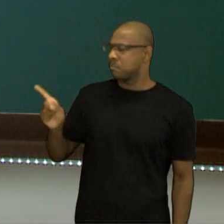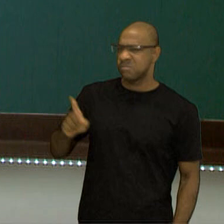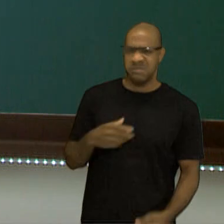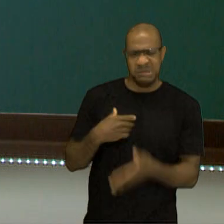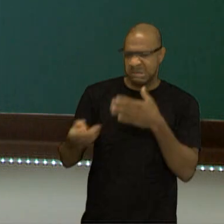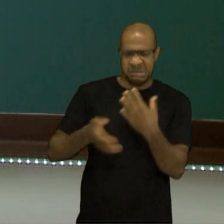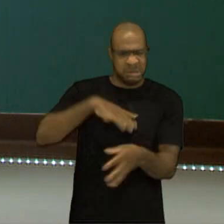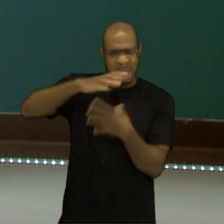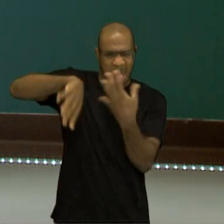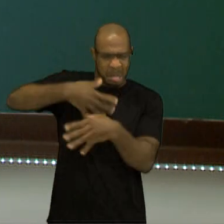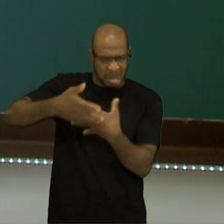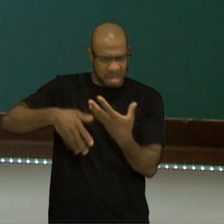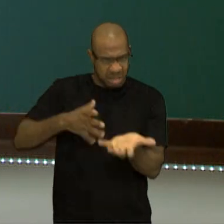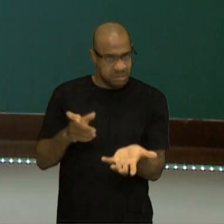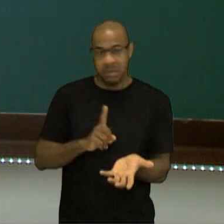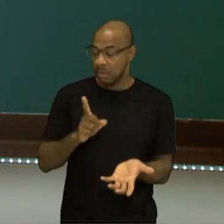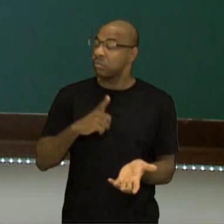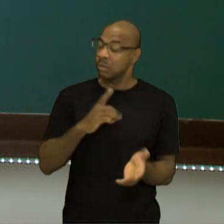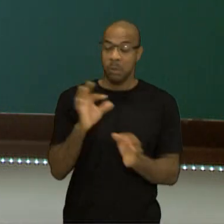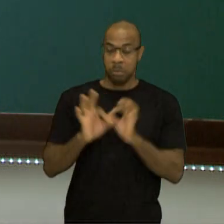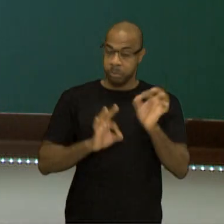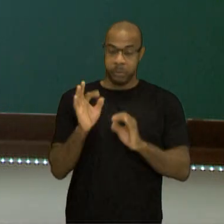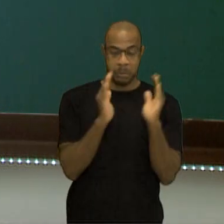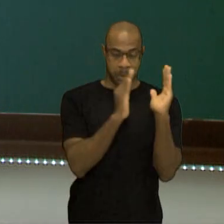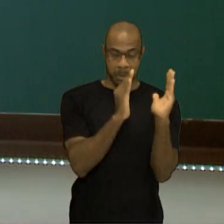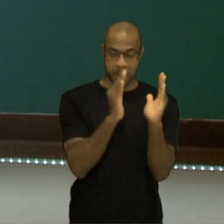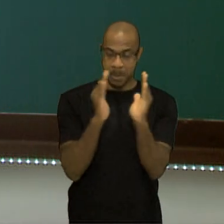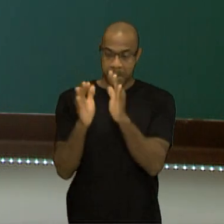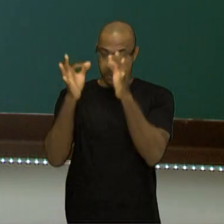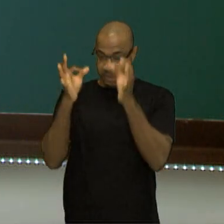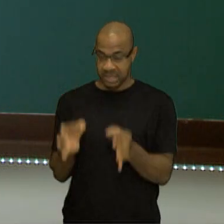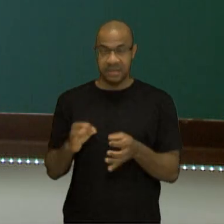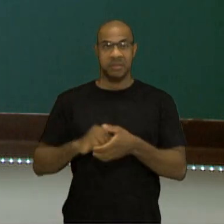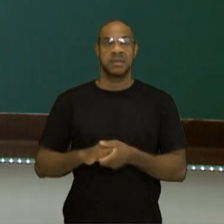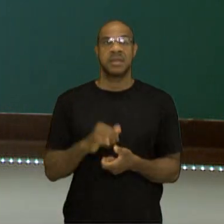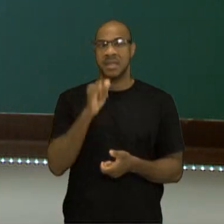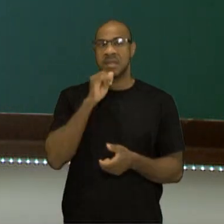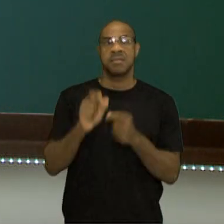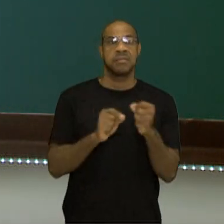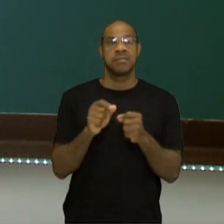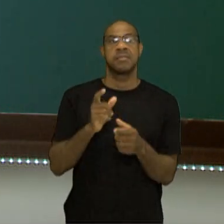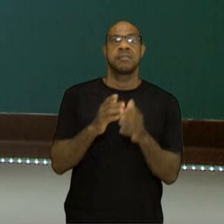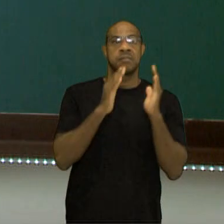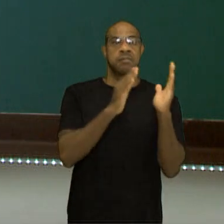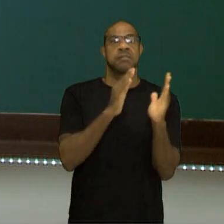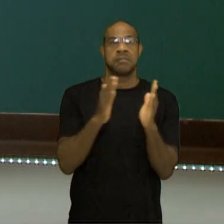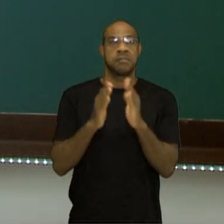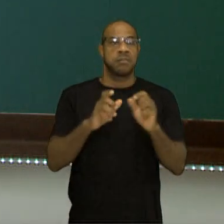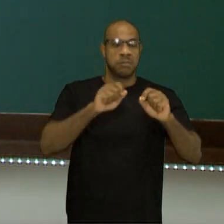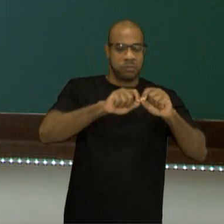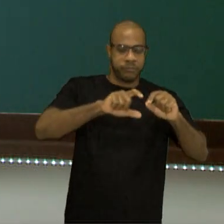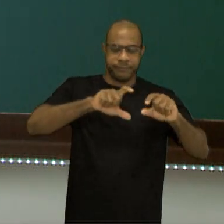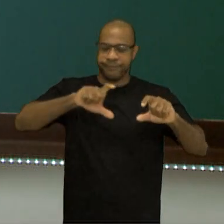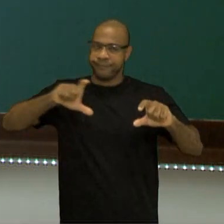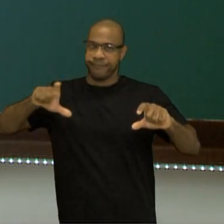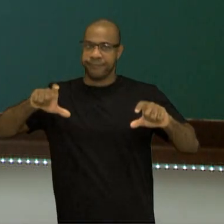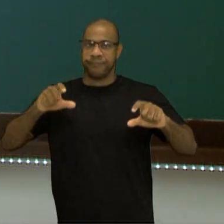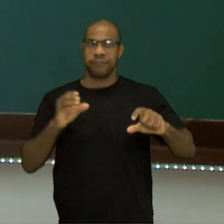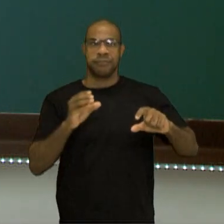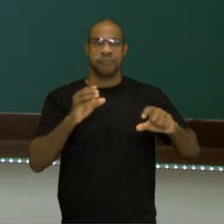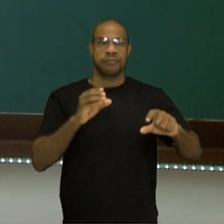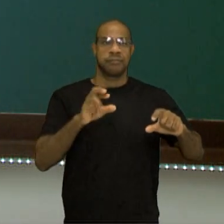maneira? Não, tem uma organização. Então eles são colocados na ordem